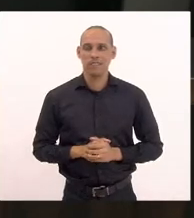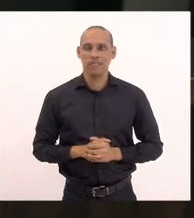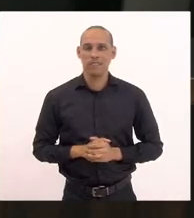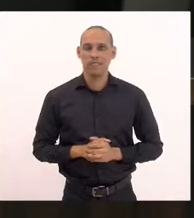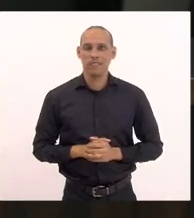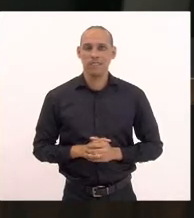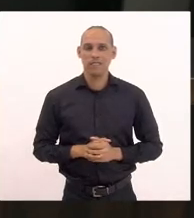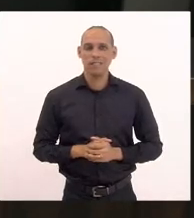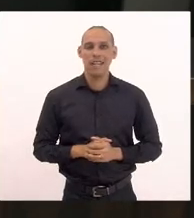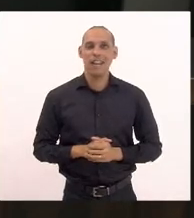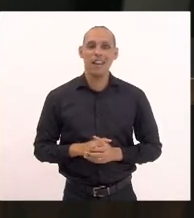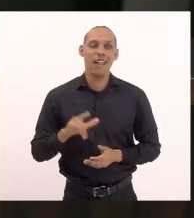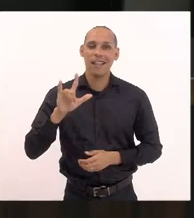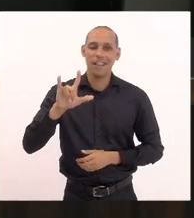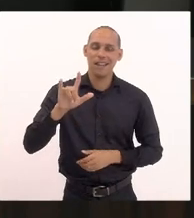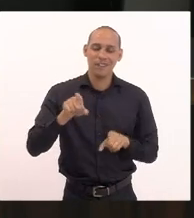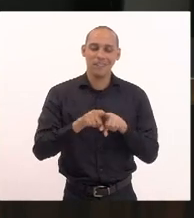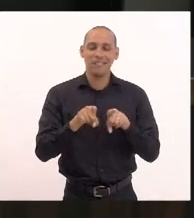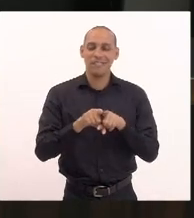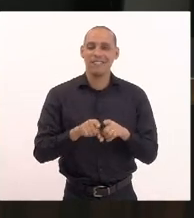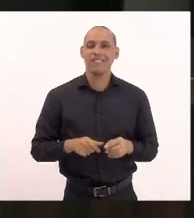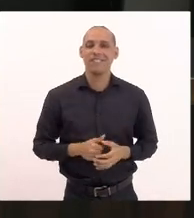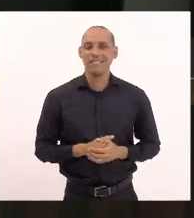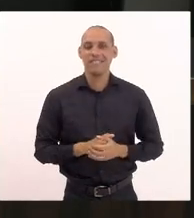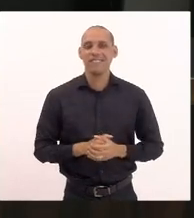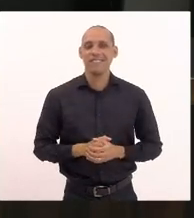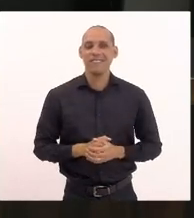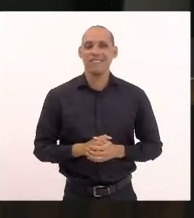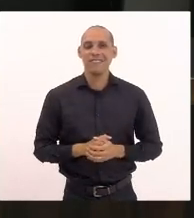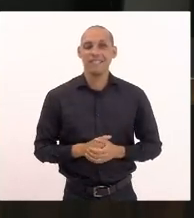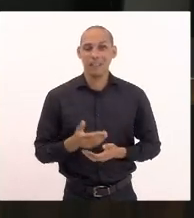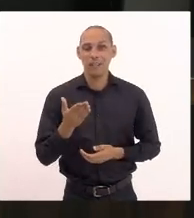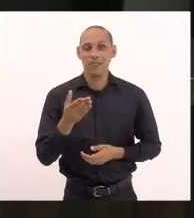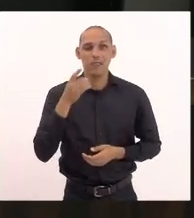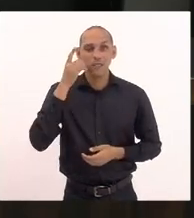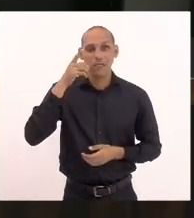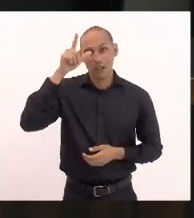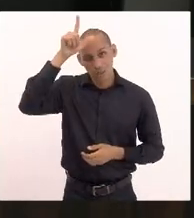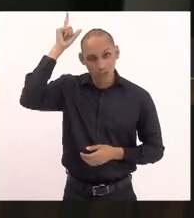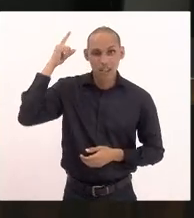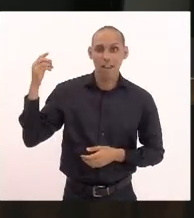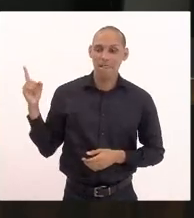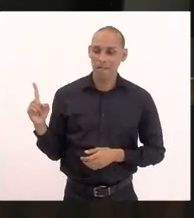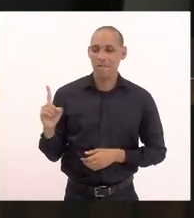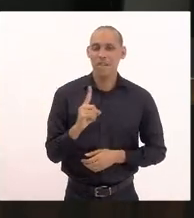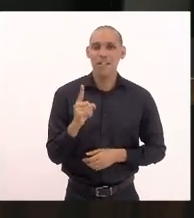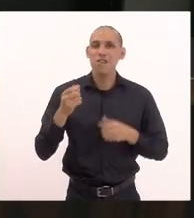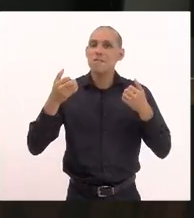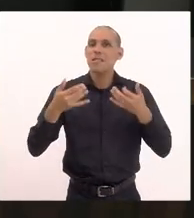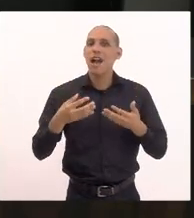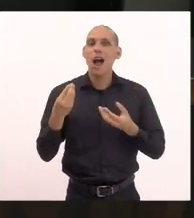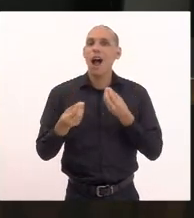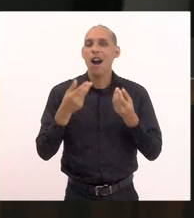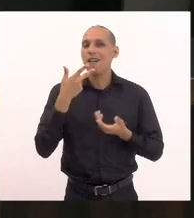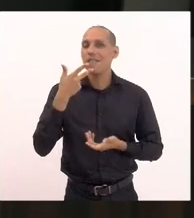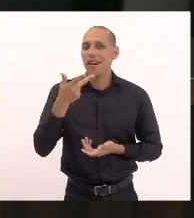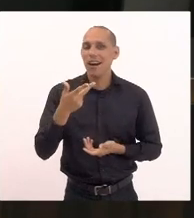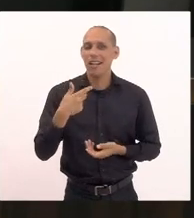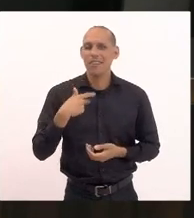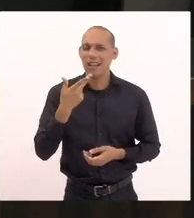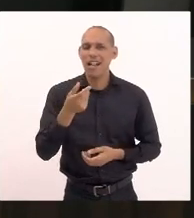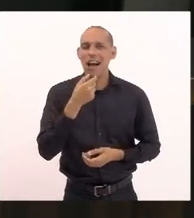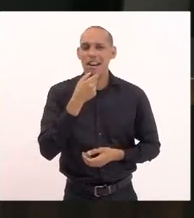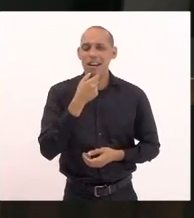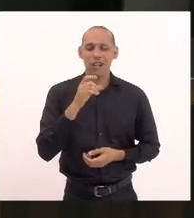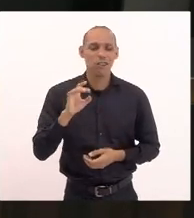I love you, você também. Hein, o deputado Luiz? Ele veio aqui me explicar a pronúncia. Não. Eu disse que em inglês só I